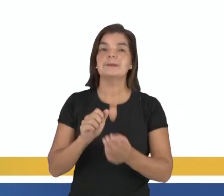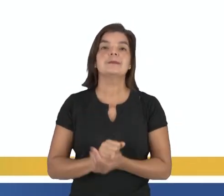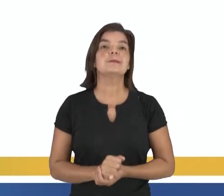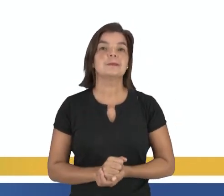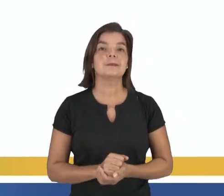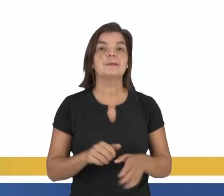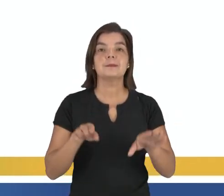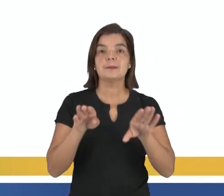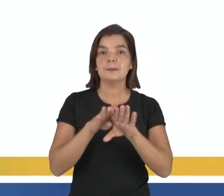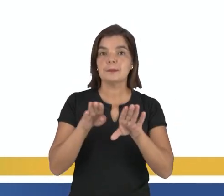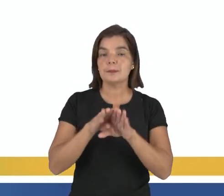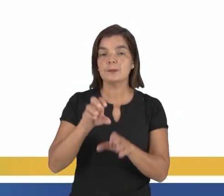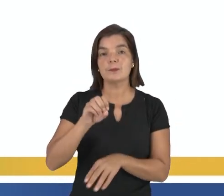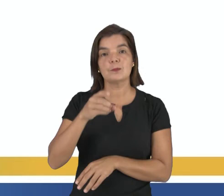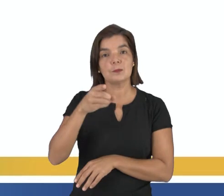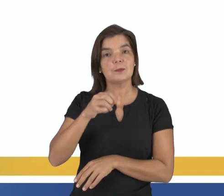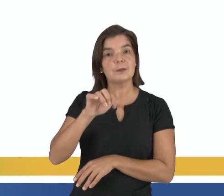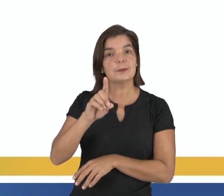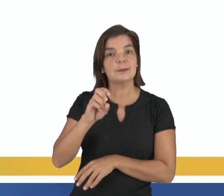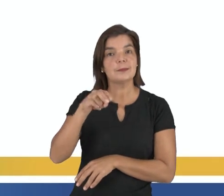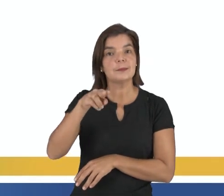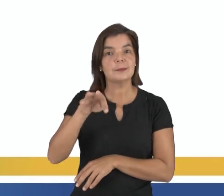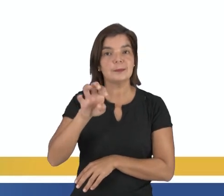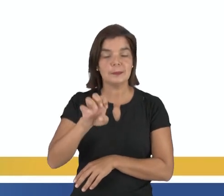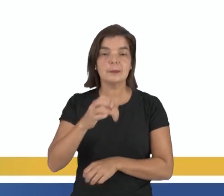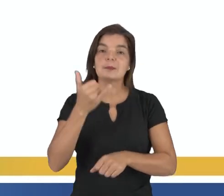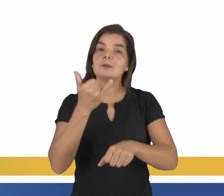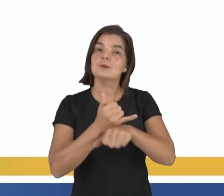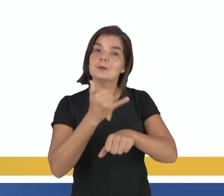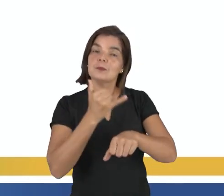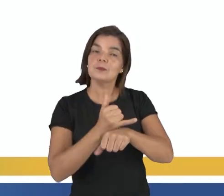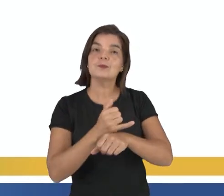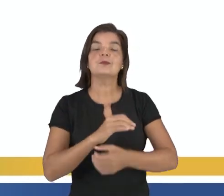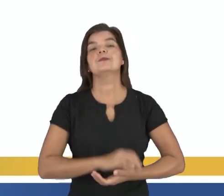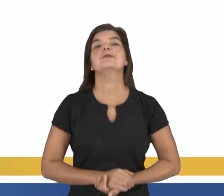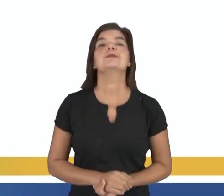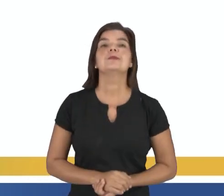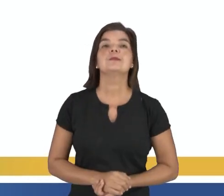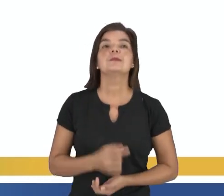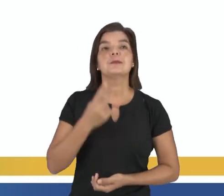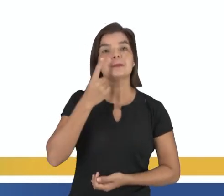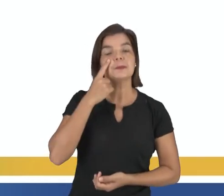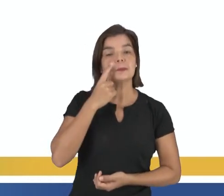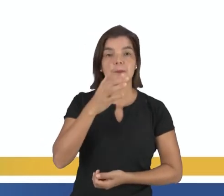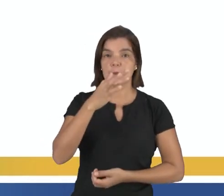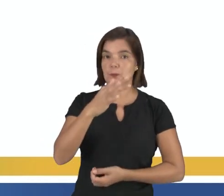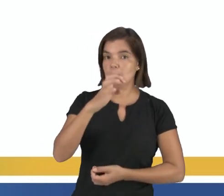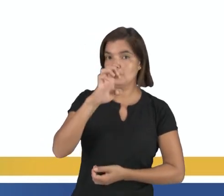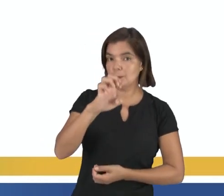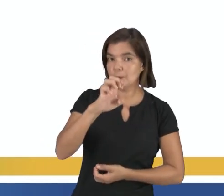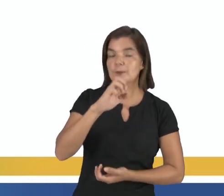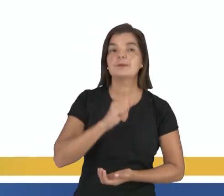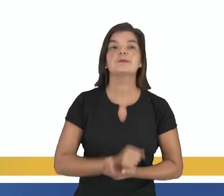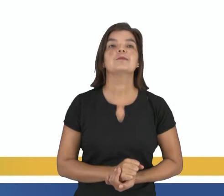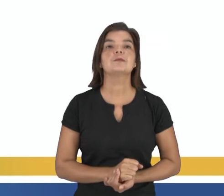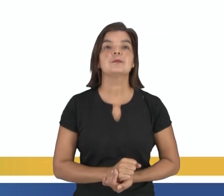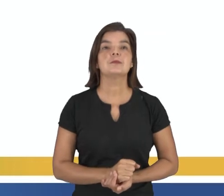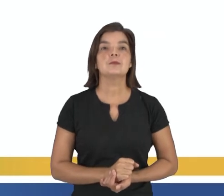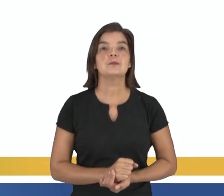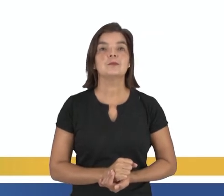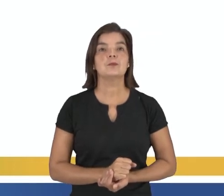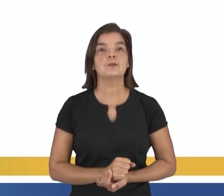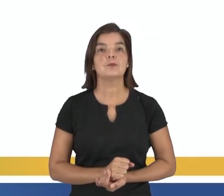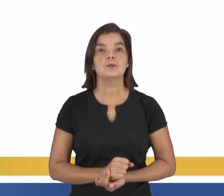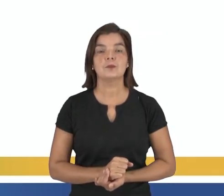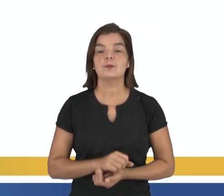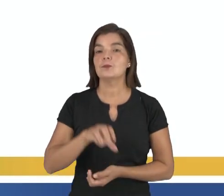agente oxidante, quem é um agente redutor da reação química da ferrugem. Então, nós temos aqui, ó, o ferro reagindo